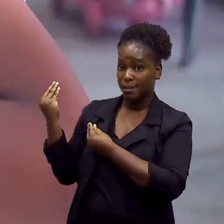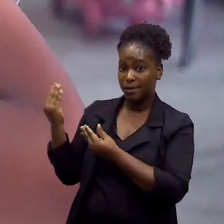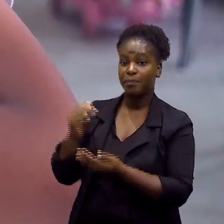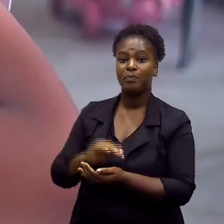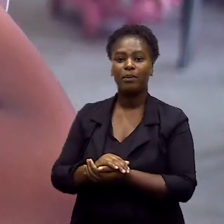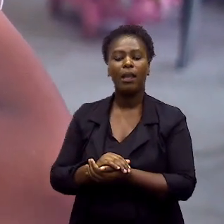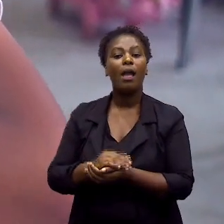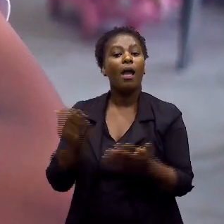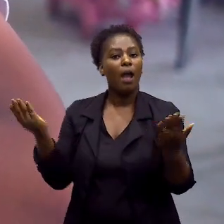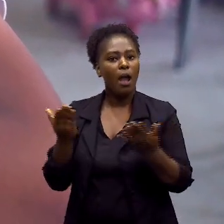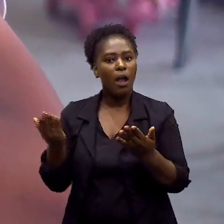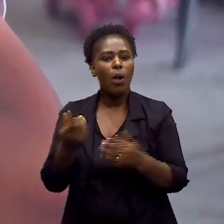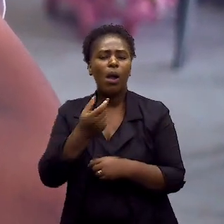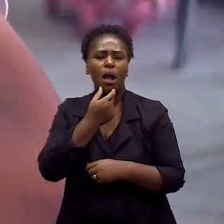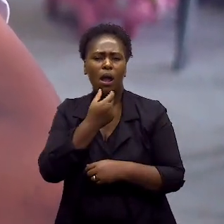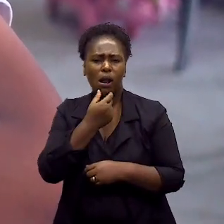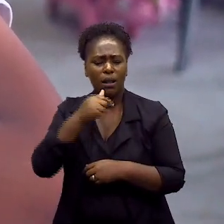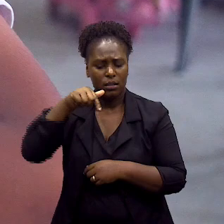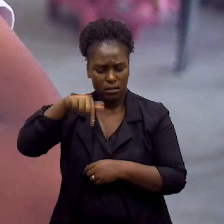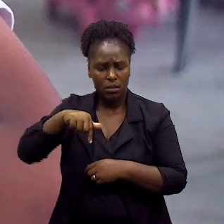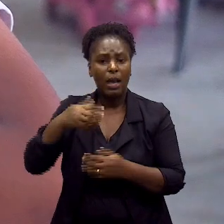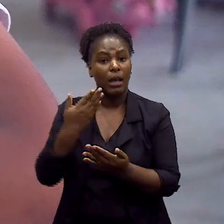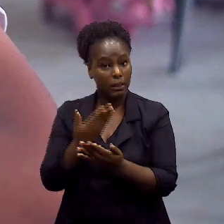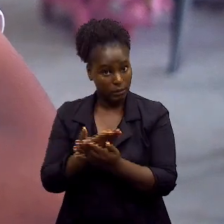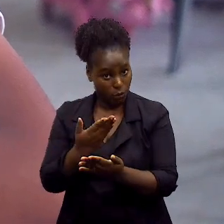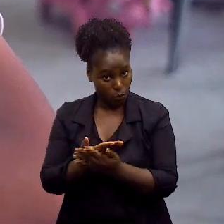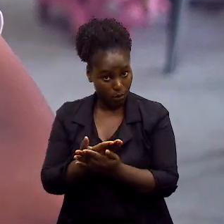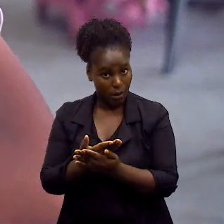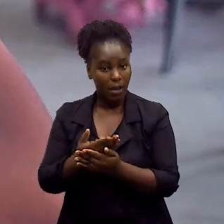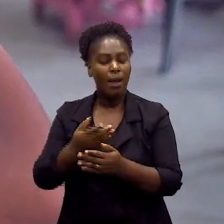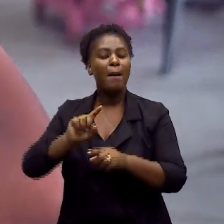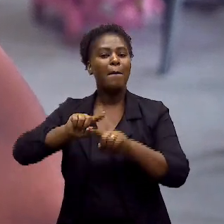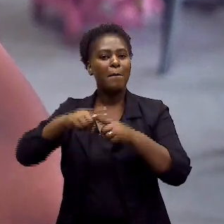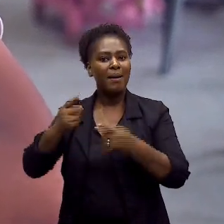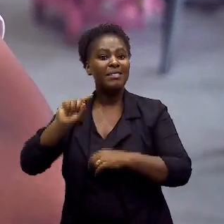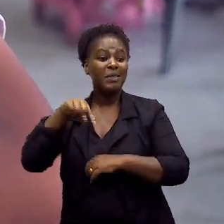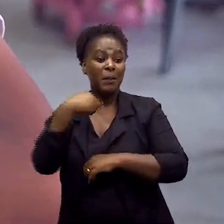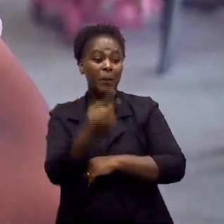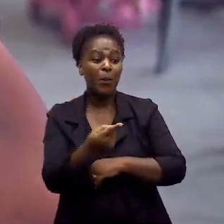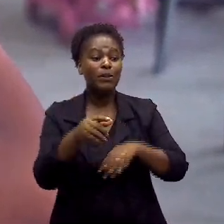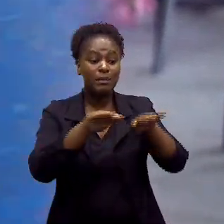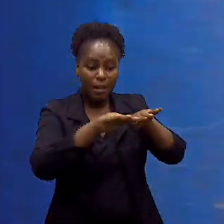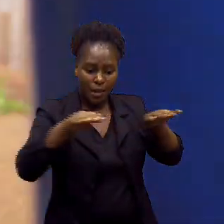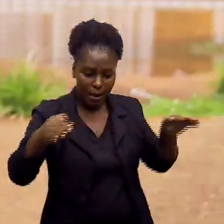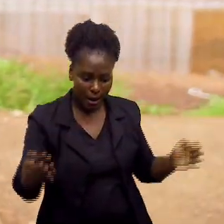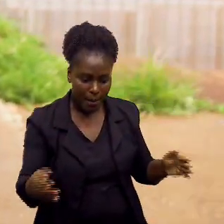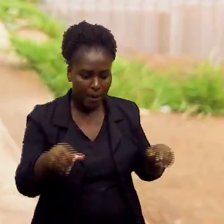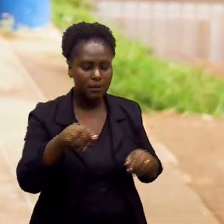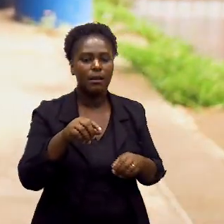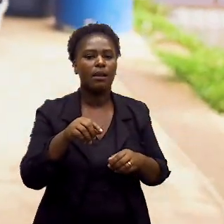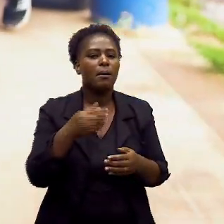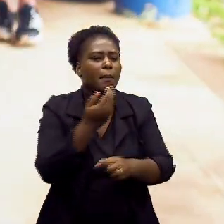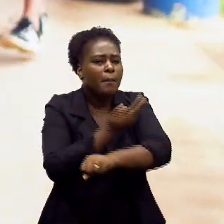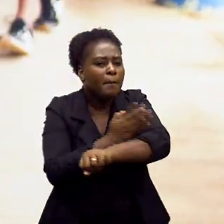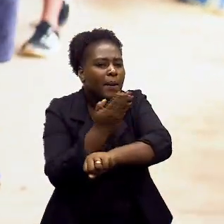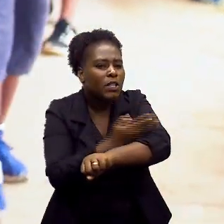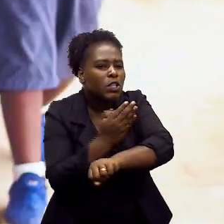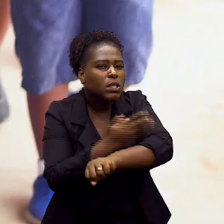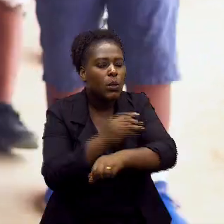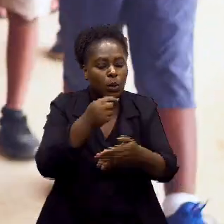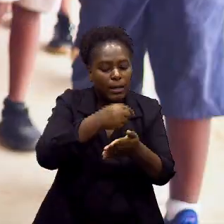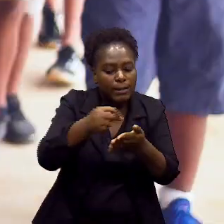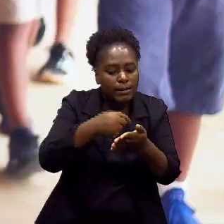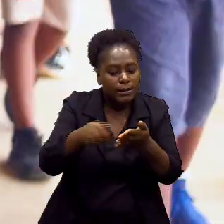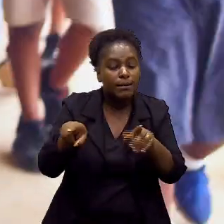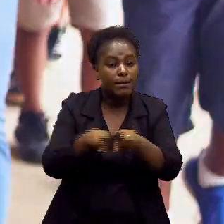Depois de estudar a língua inglesa dentro de sala de aula, vamos para a mesa educacional, praticar a fala e escrita. Bom, pessoal, agora vamos